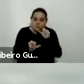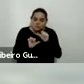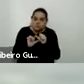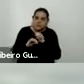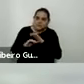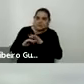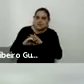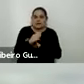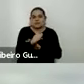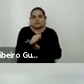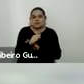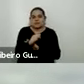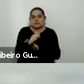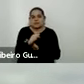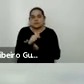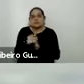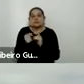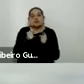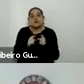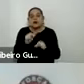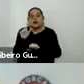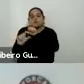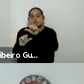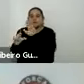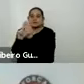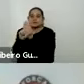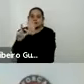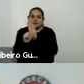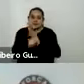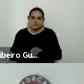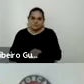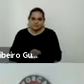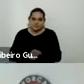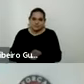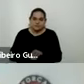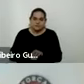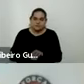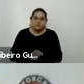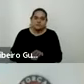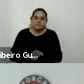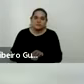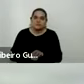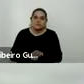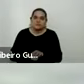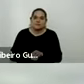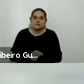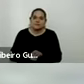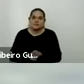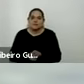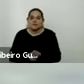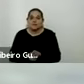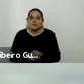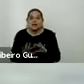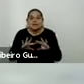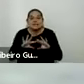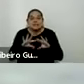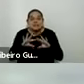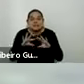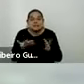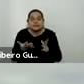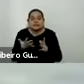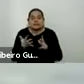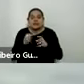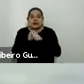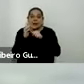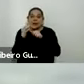mudança de legislação, né? Sim, E de relações também, né? sim. E, então, a pandemia ela